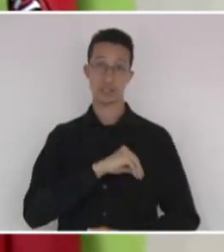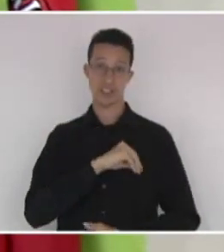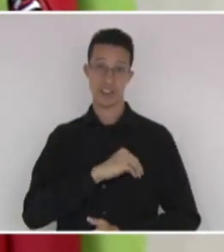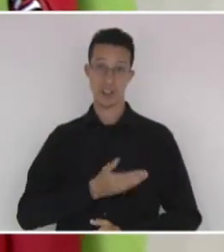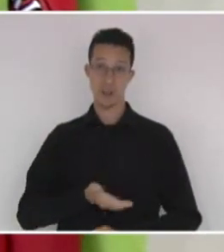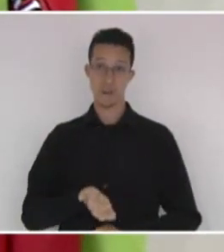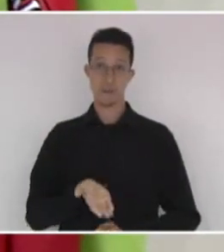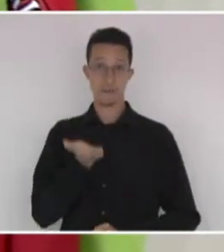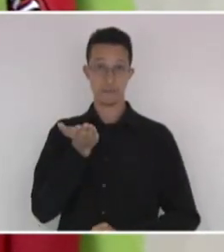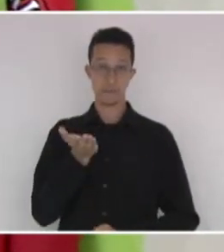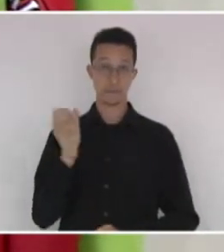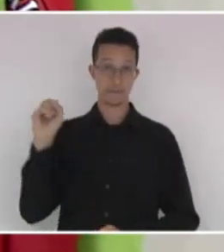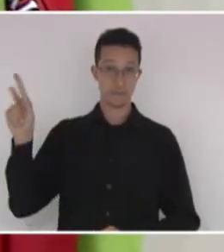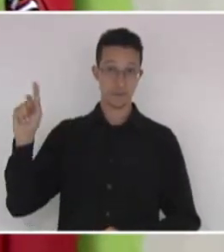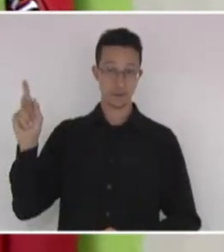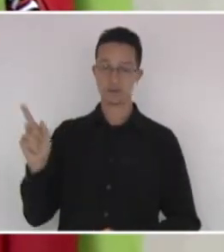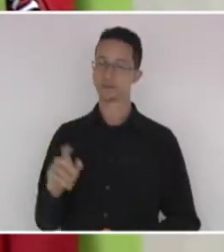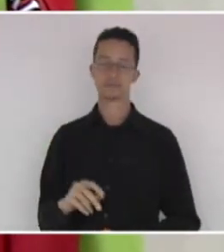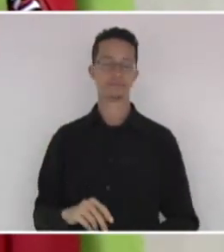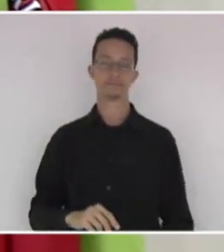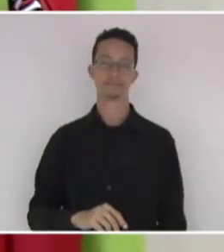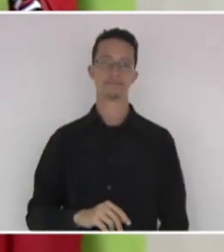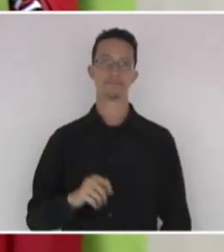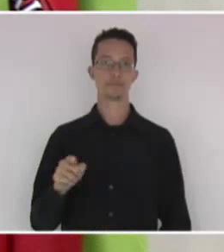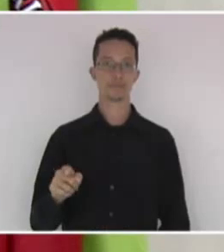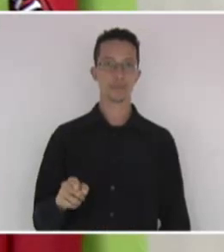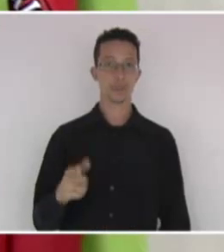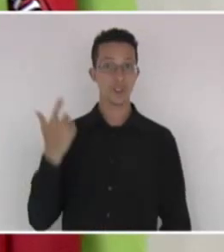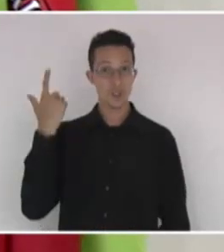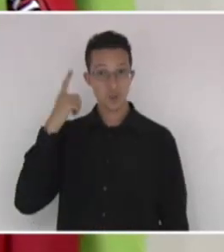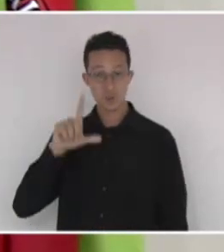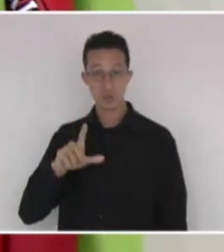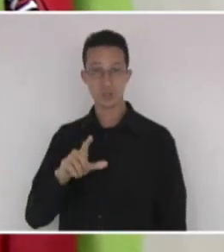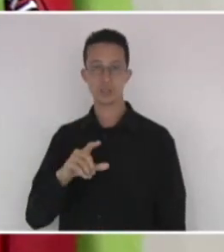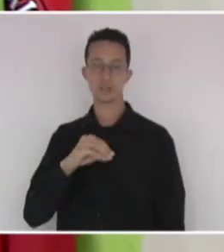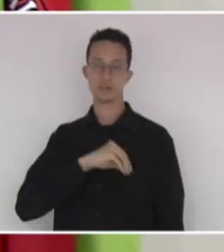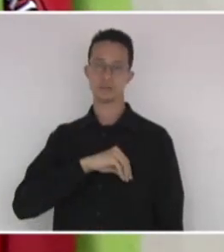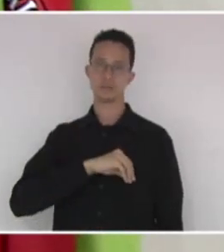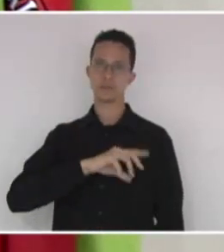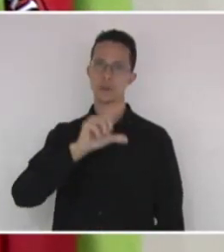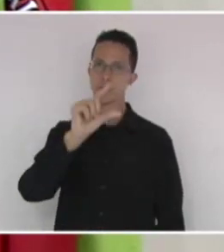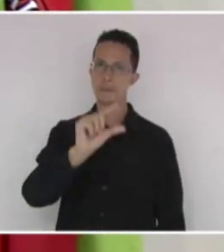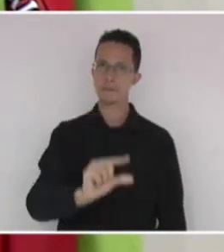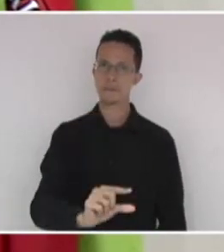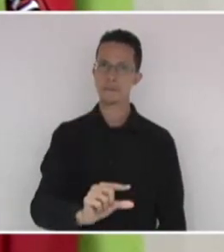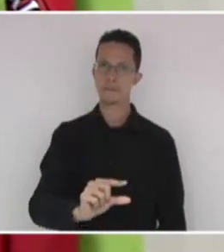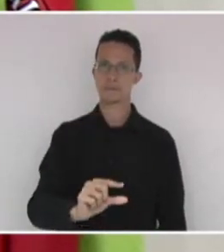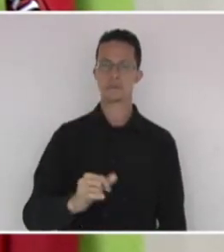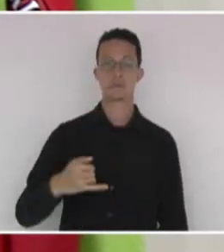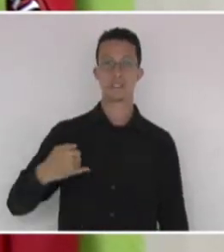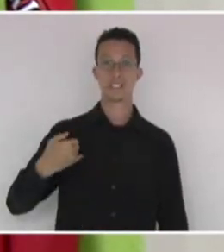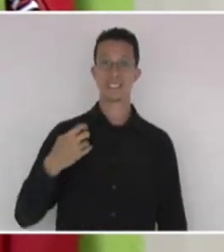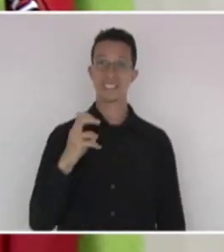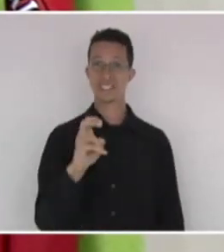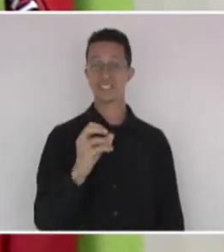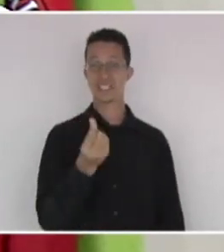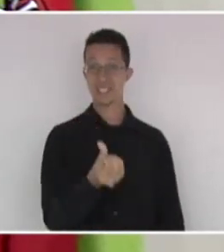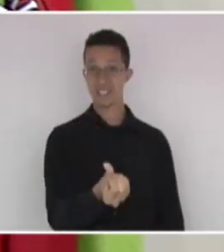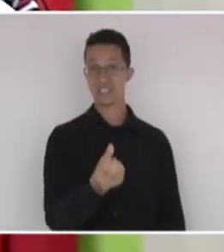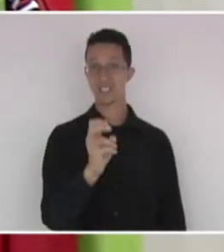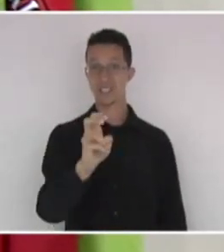falando dele conseguir o benefício mínimo aos 65 anos com um salário mínimo.